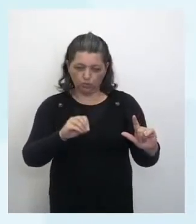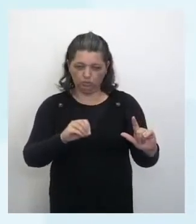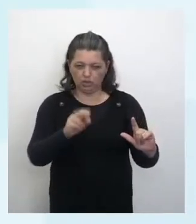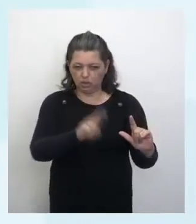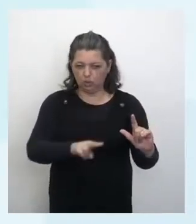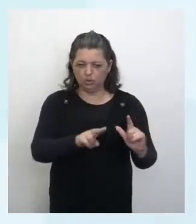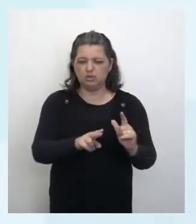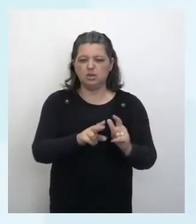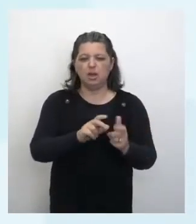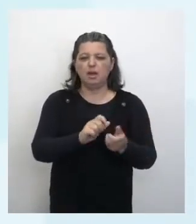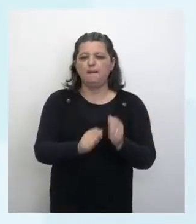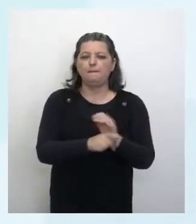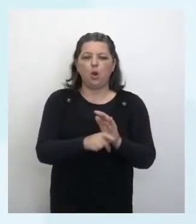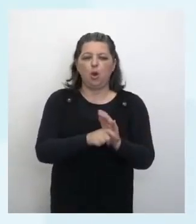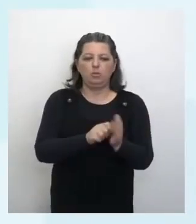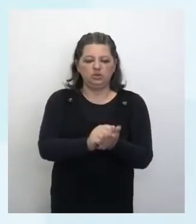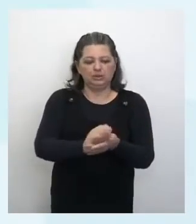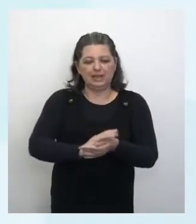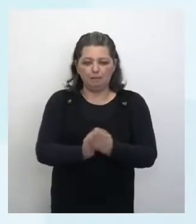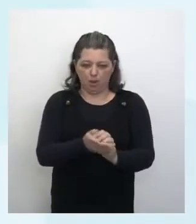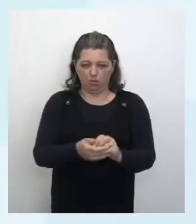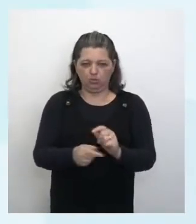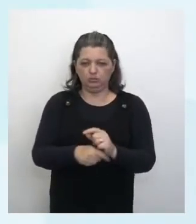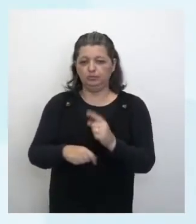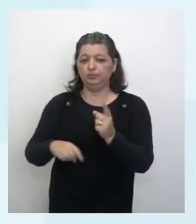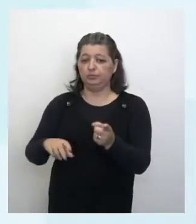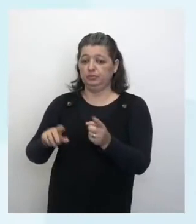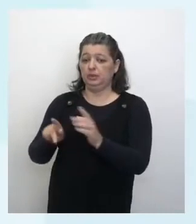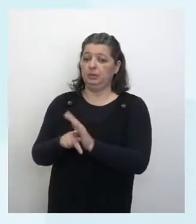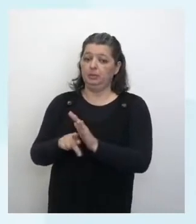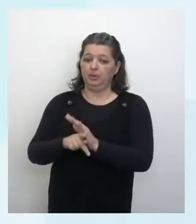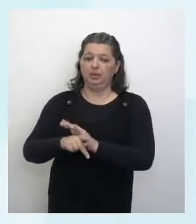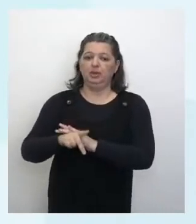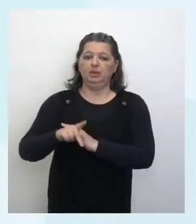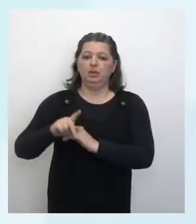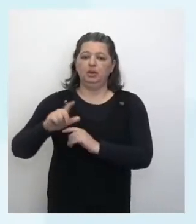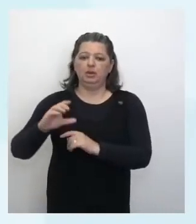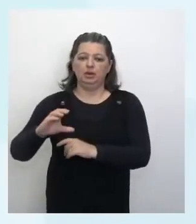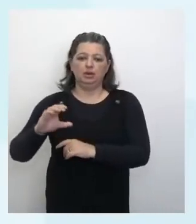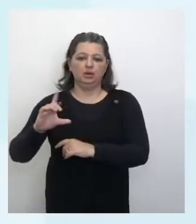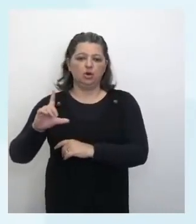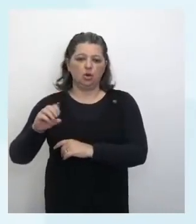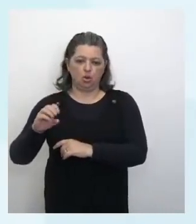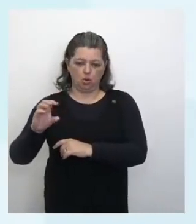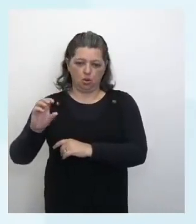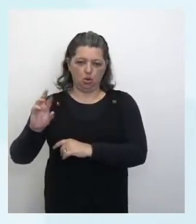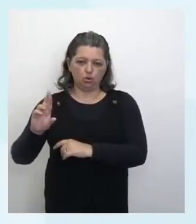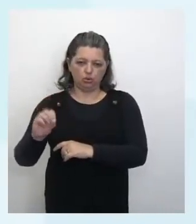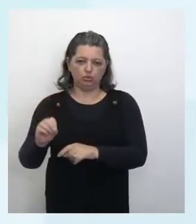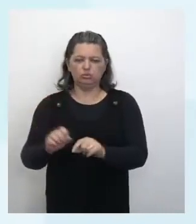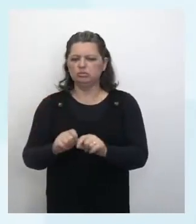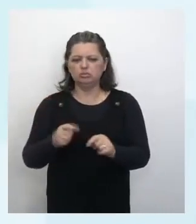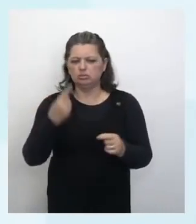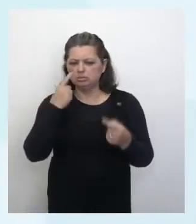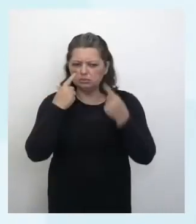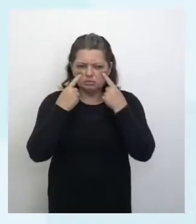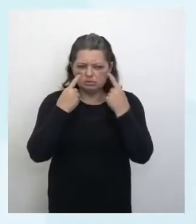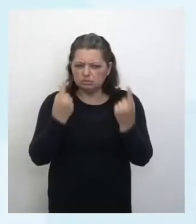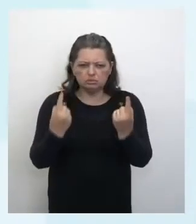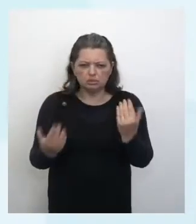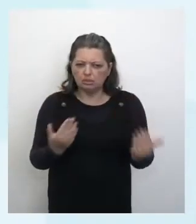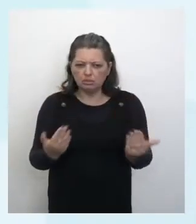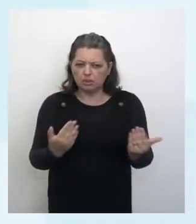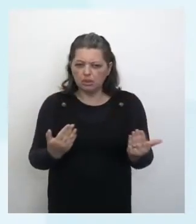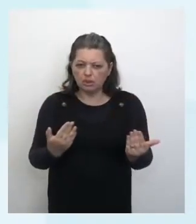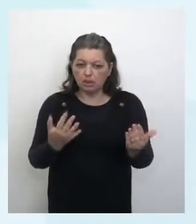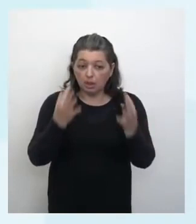sabão, e o hipoclorídrico de sódio, que é a água sanitária. Então, quando vocês olham esses 2 rótulos, o que mais chama a atenção de vocês